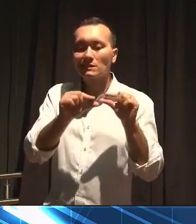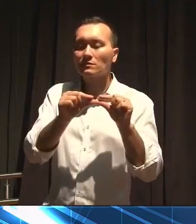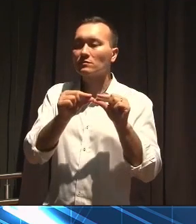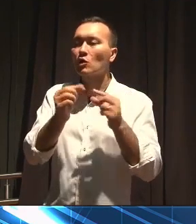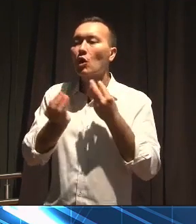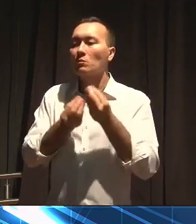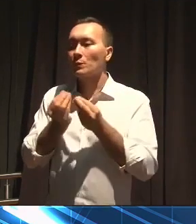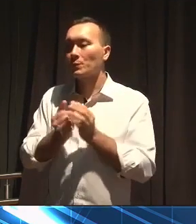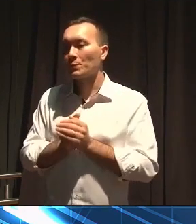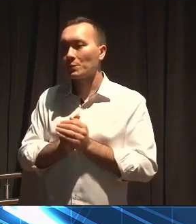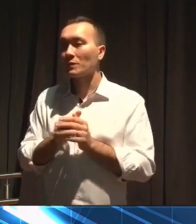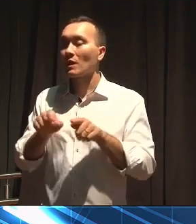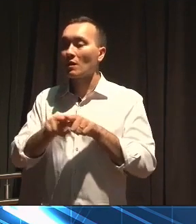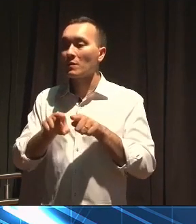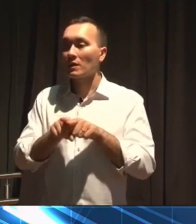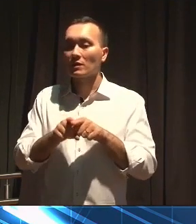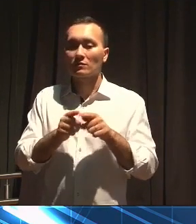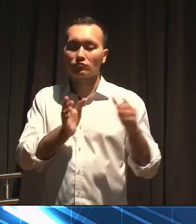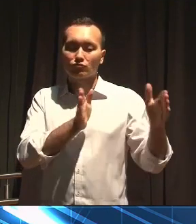nesses períodos, né?